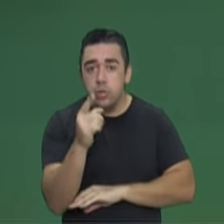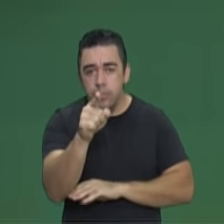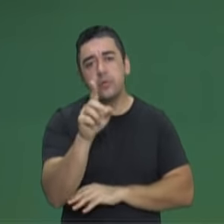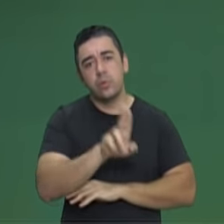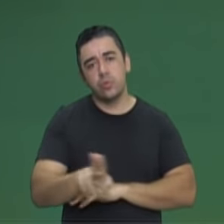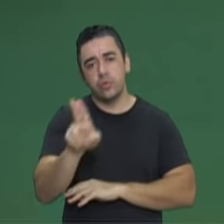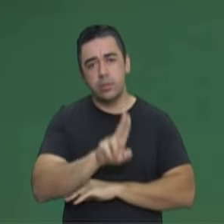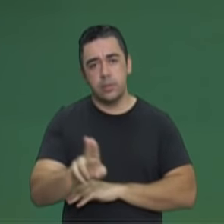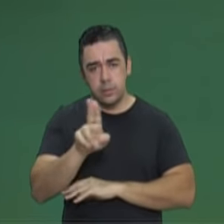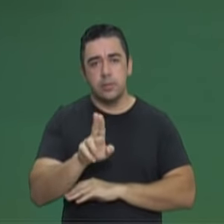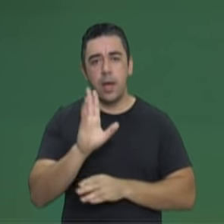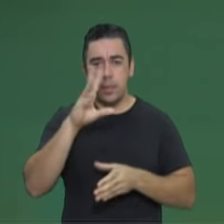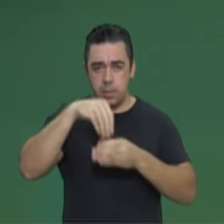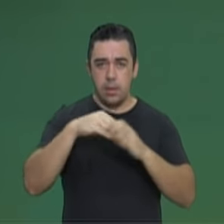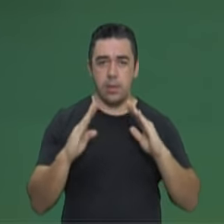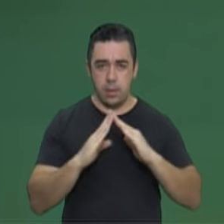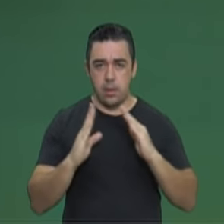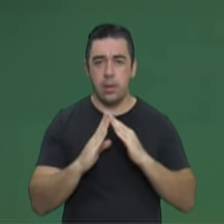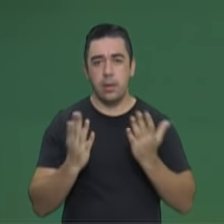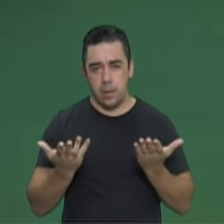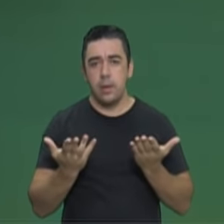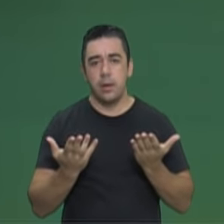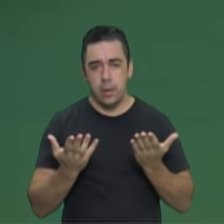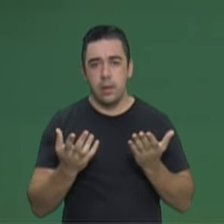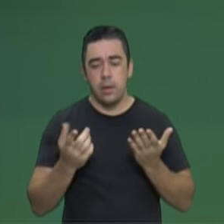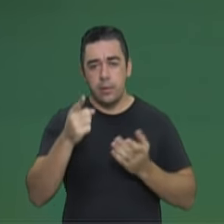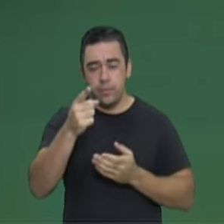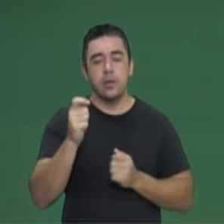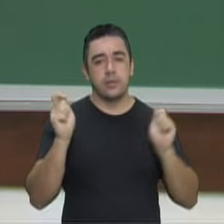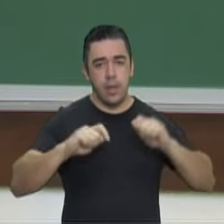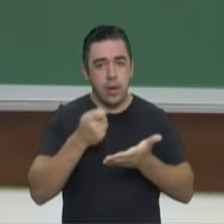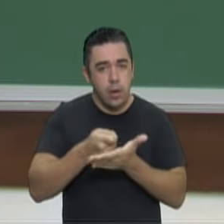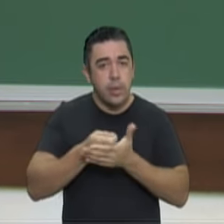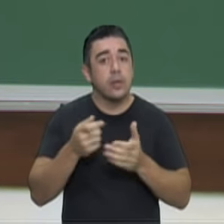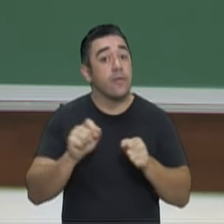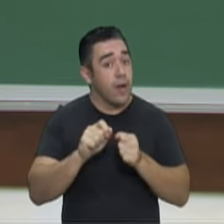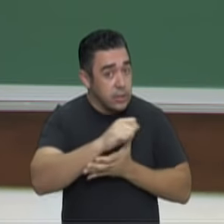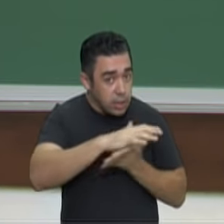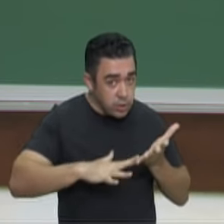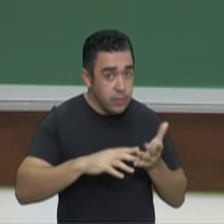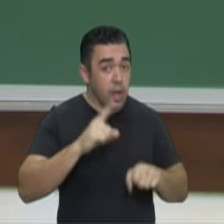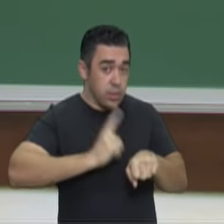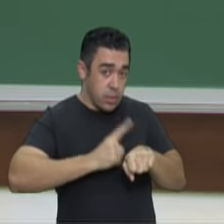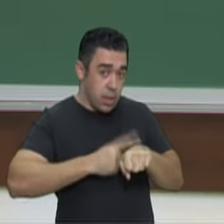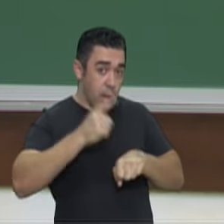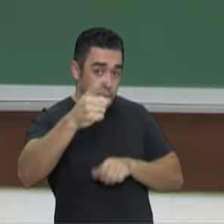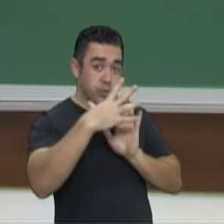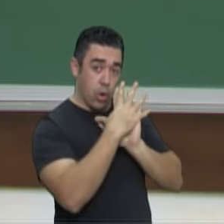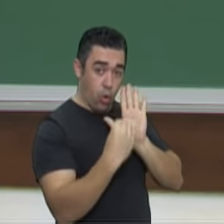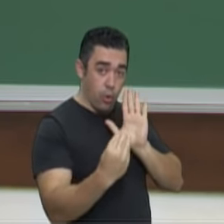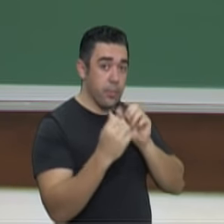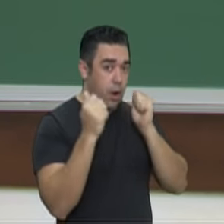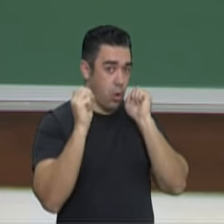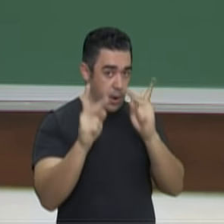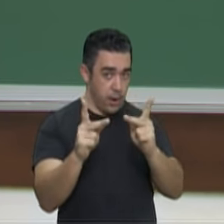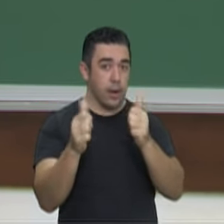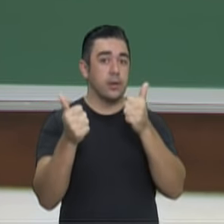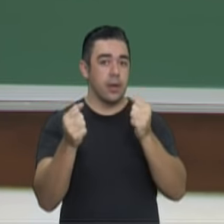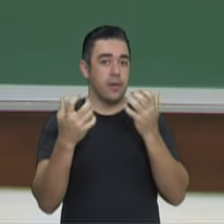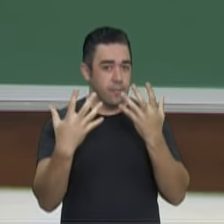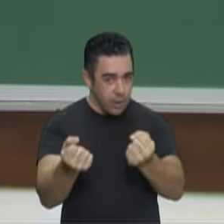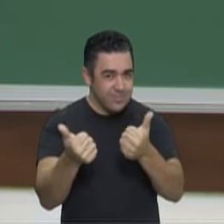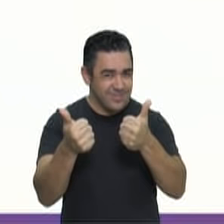essas questões aqui para te avaliar. Então, realize as atividades propostas. O tempo vai estar na tela aí para você copiar, beleza? Vamos